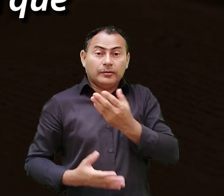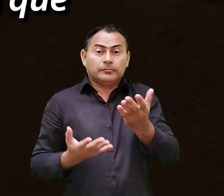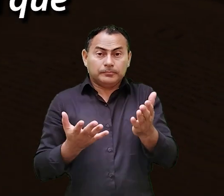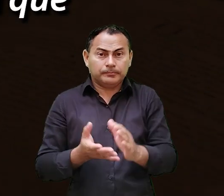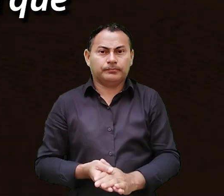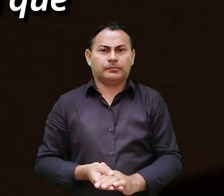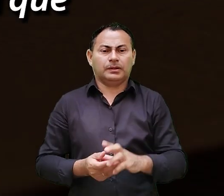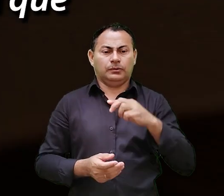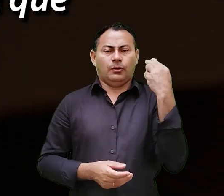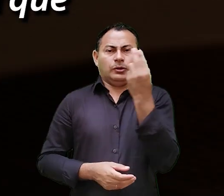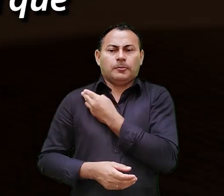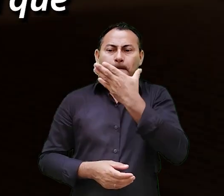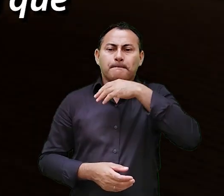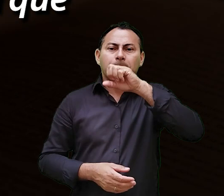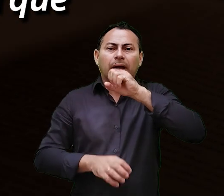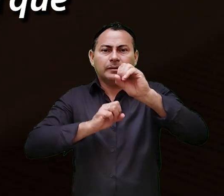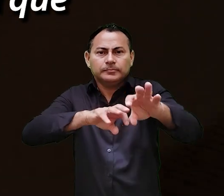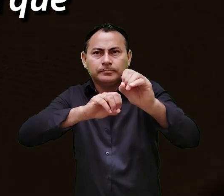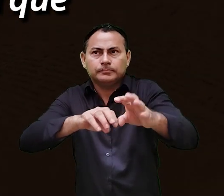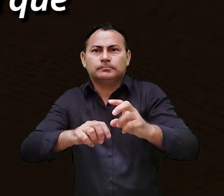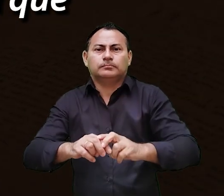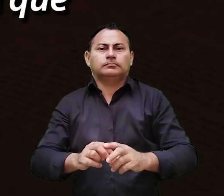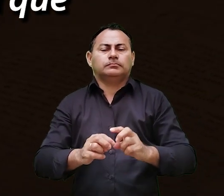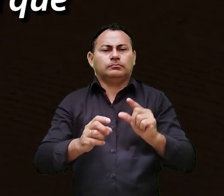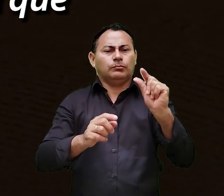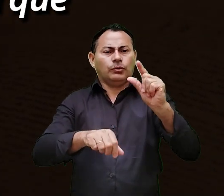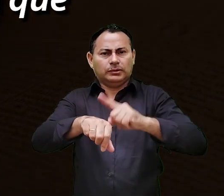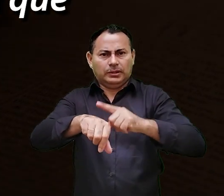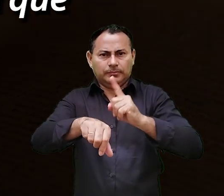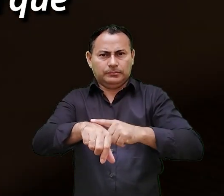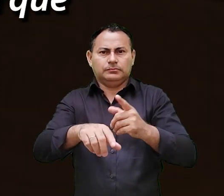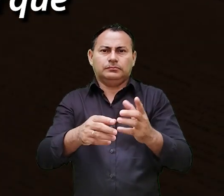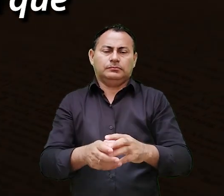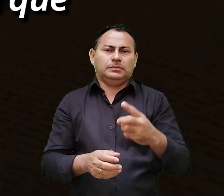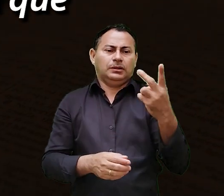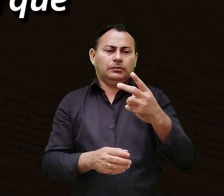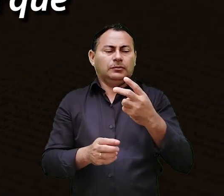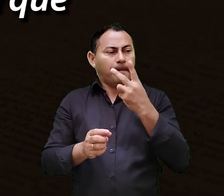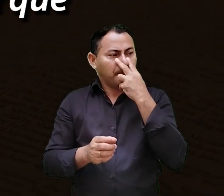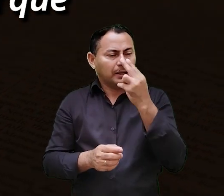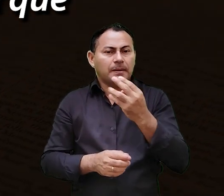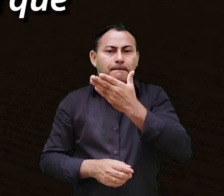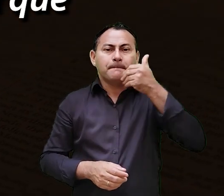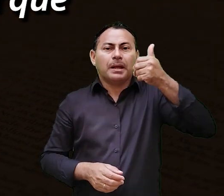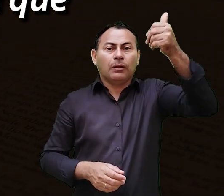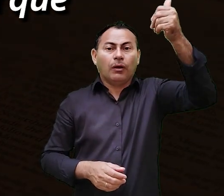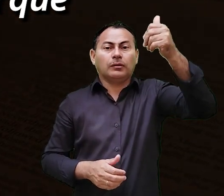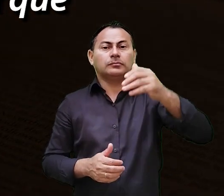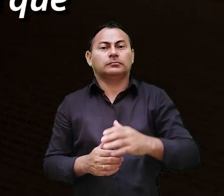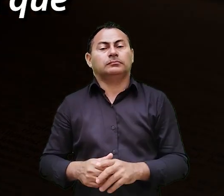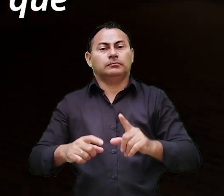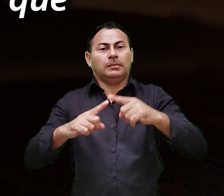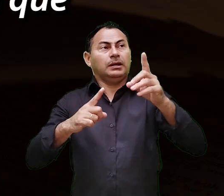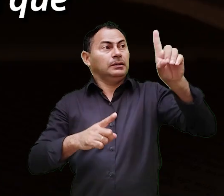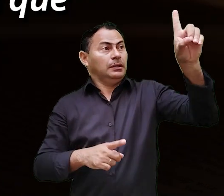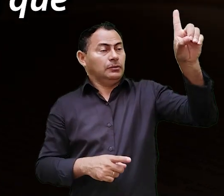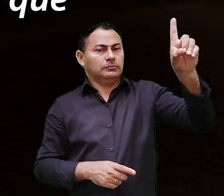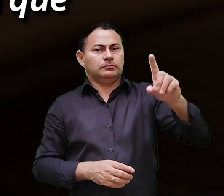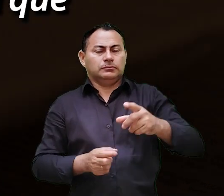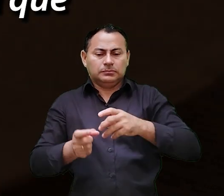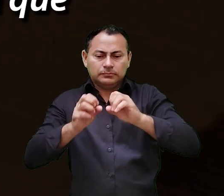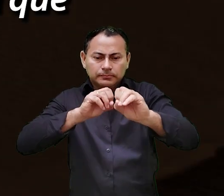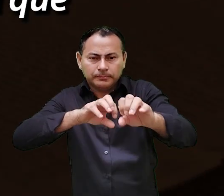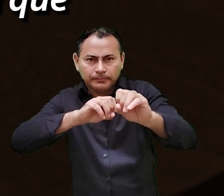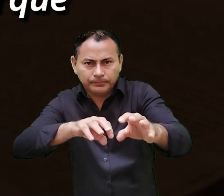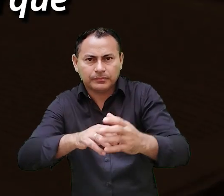vivermos. Nossos pais nos disciplinavam por curto período, segundo lhes parecia melhor. Mas